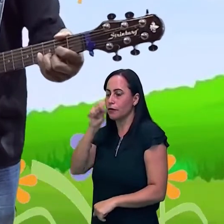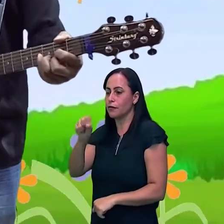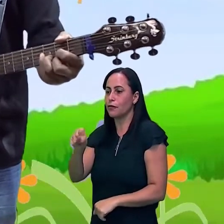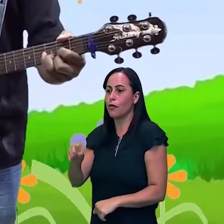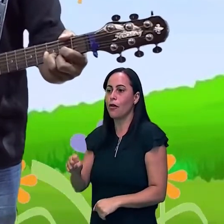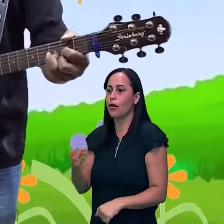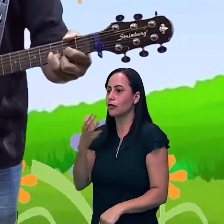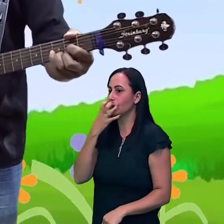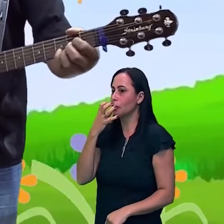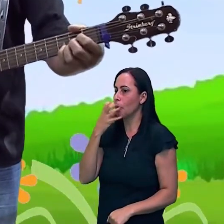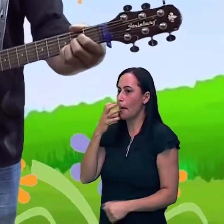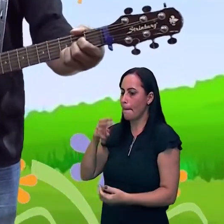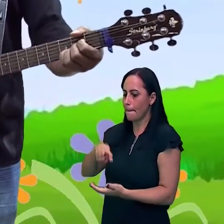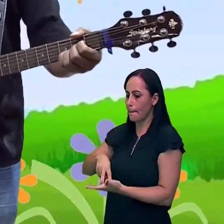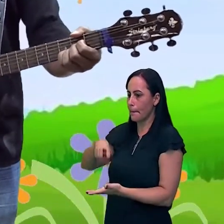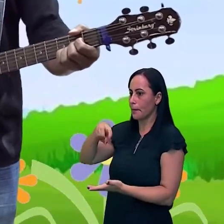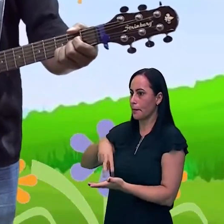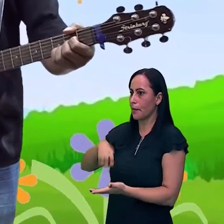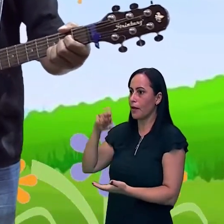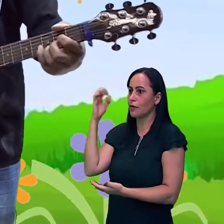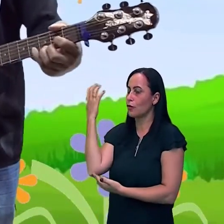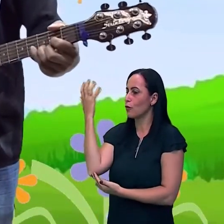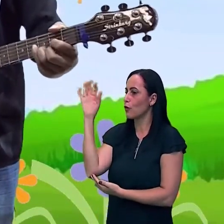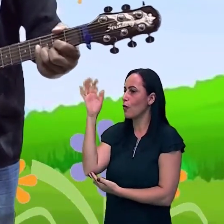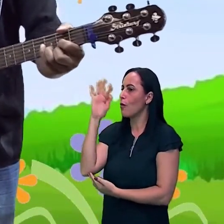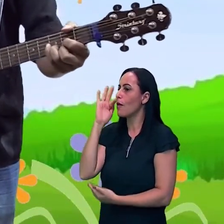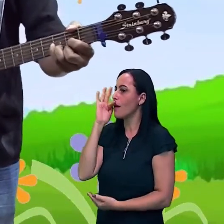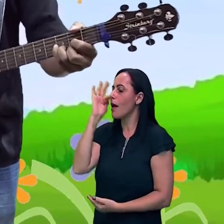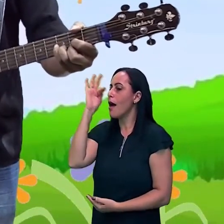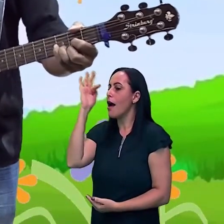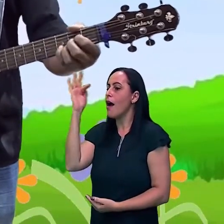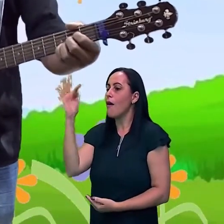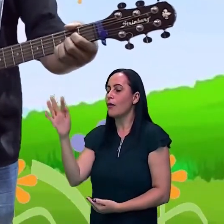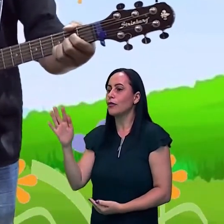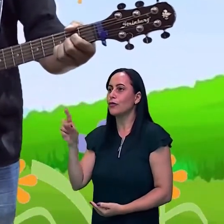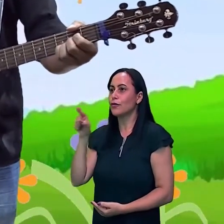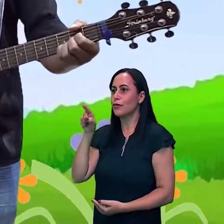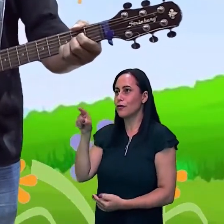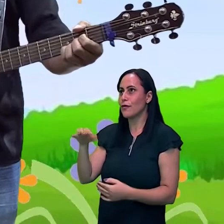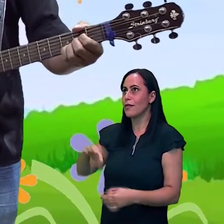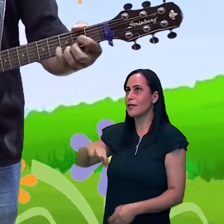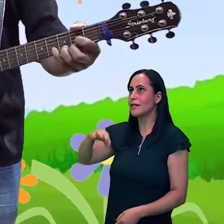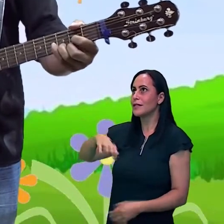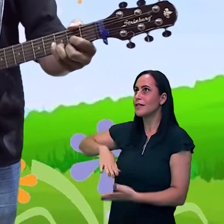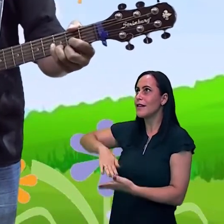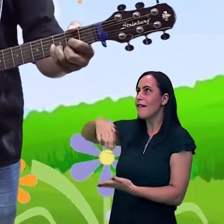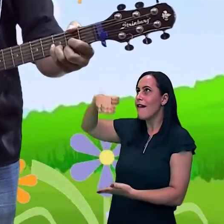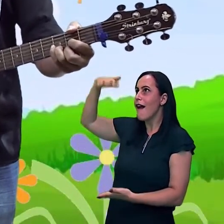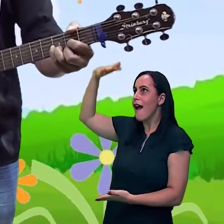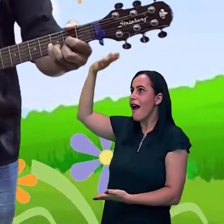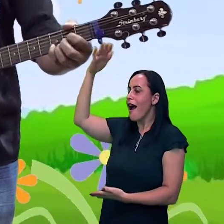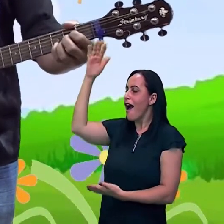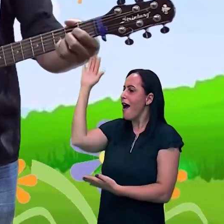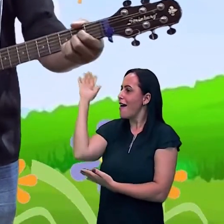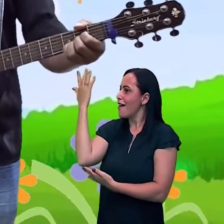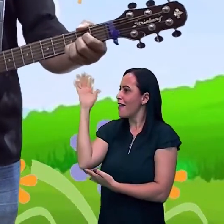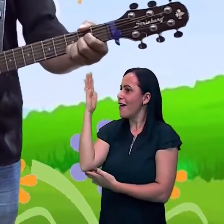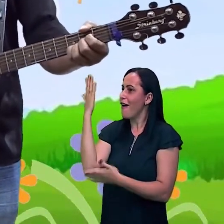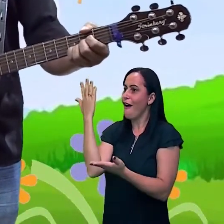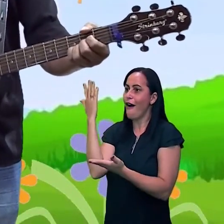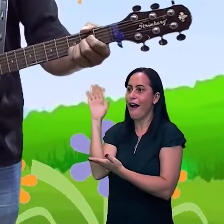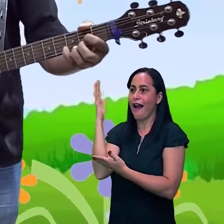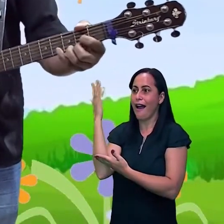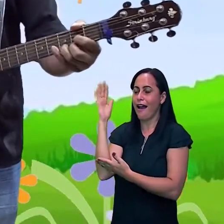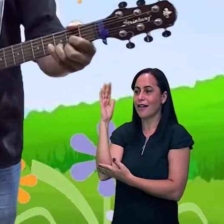pula mais alto que a roseira. Você que é tão grande com seu tronco de